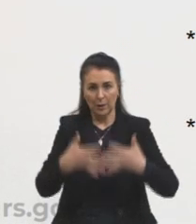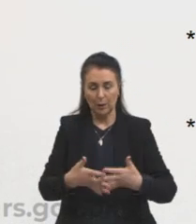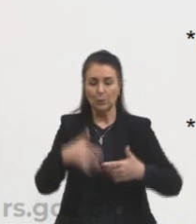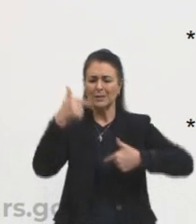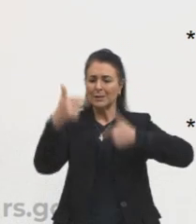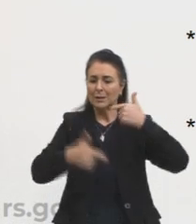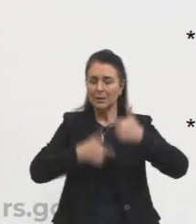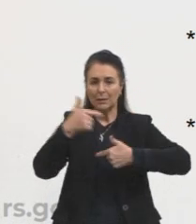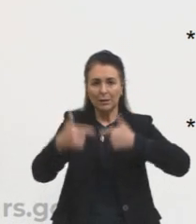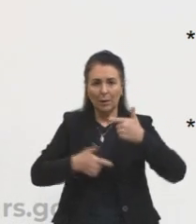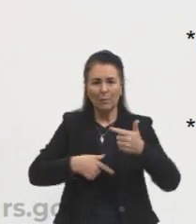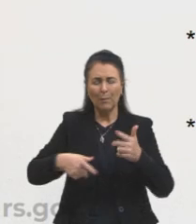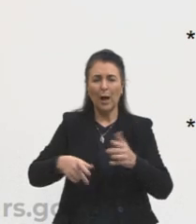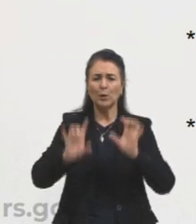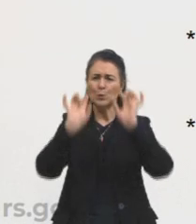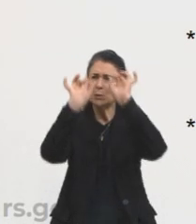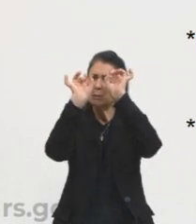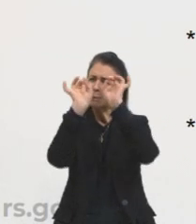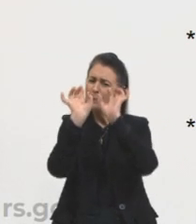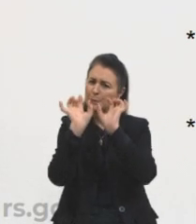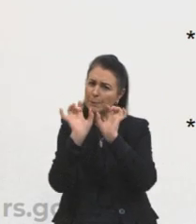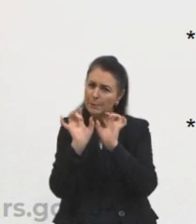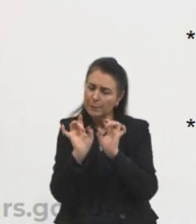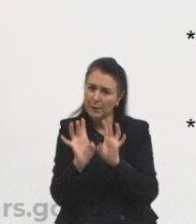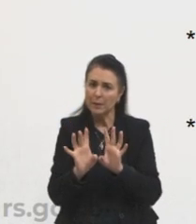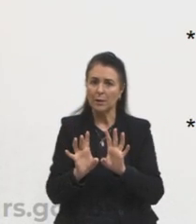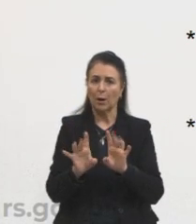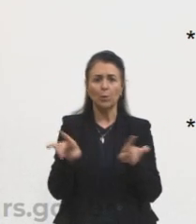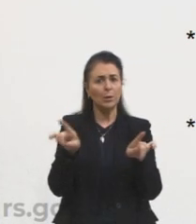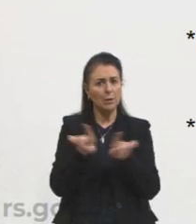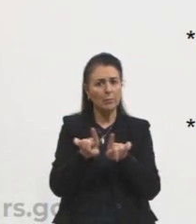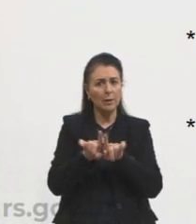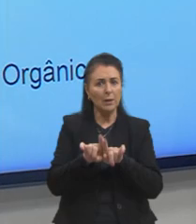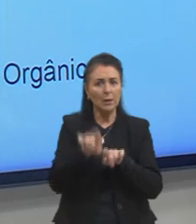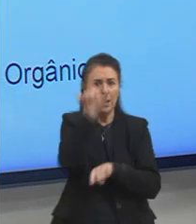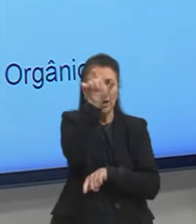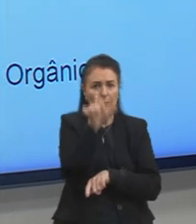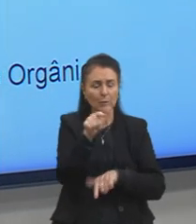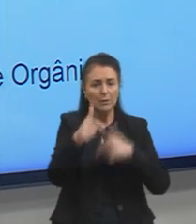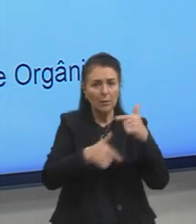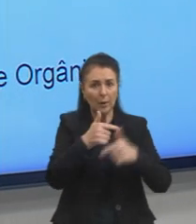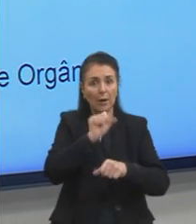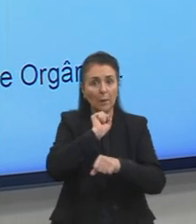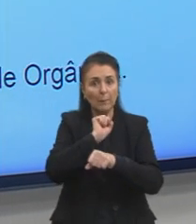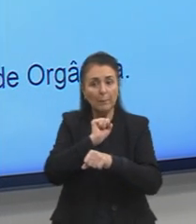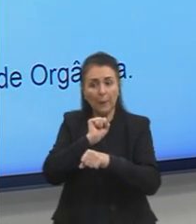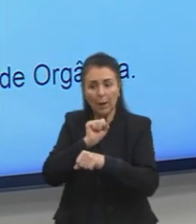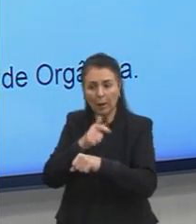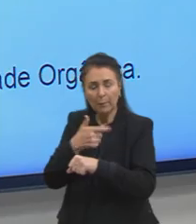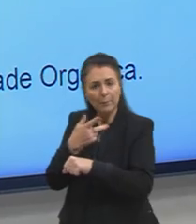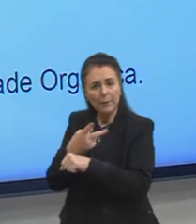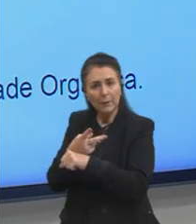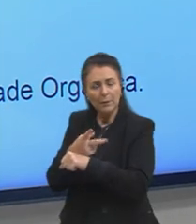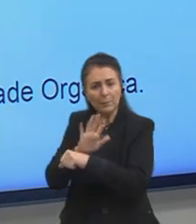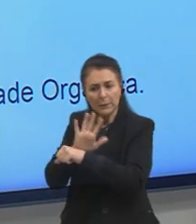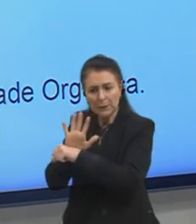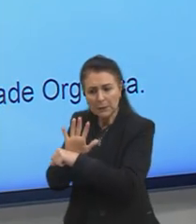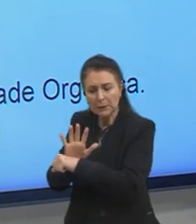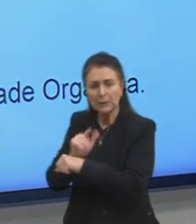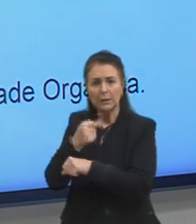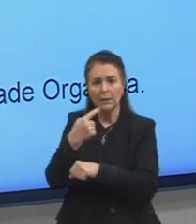extrema especialização as pessoas também um trabalhador também precisa do outro aqui lembre-se por exemplo